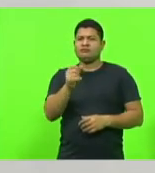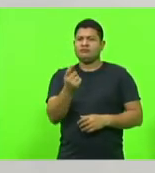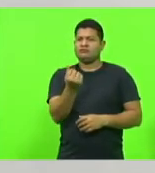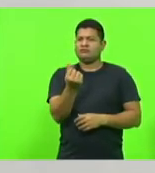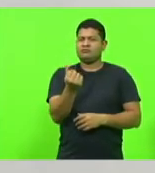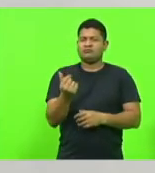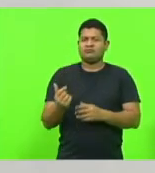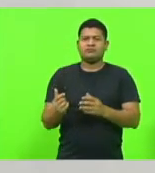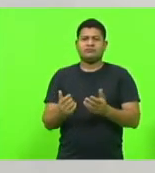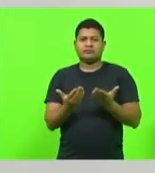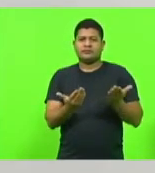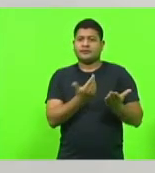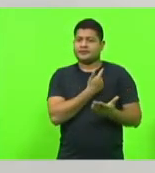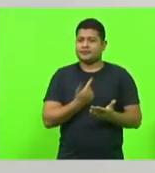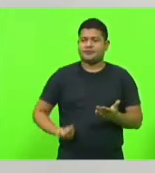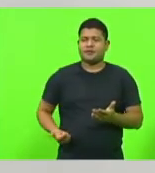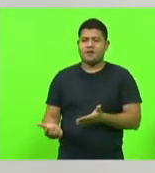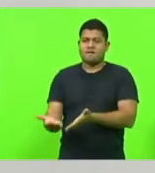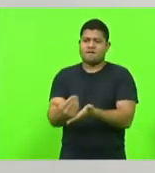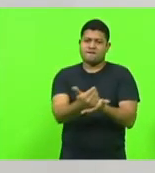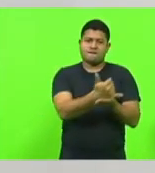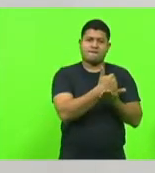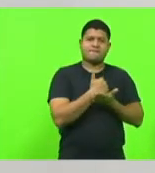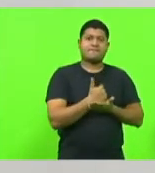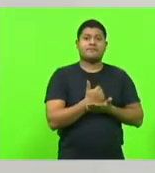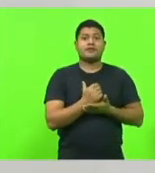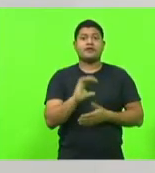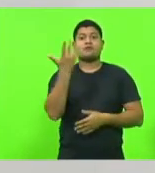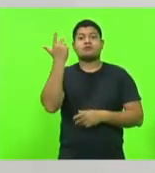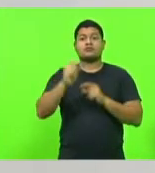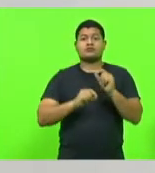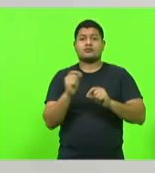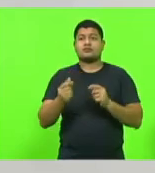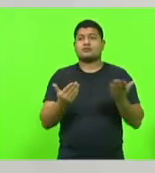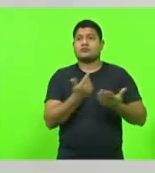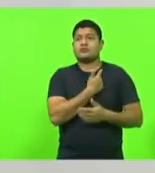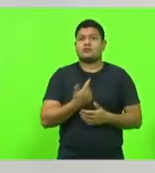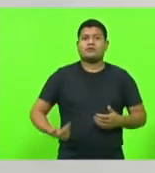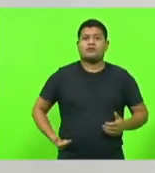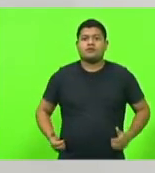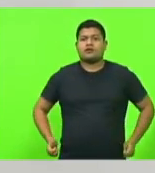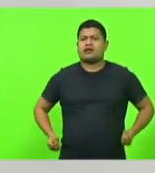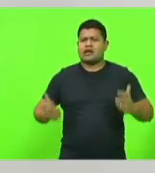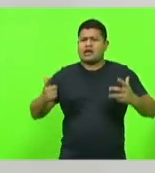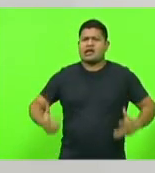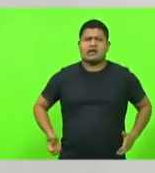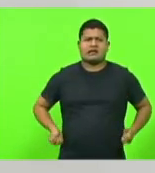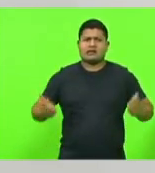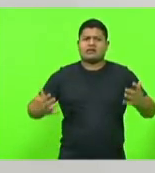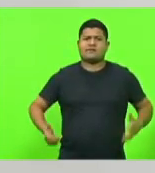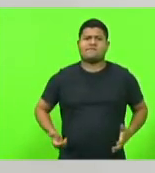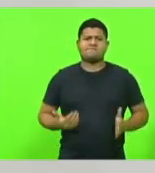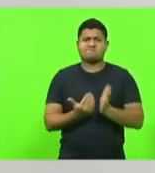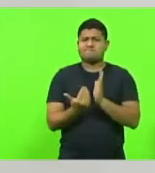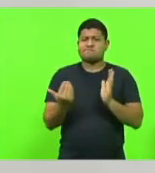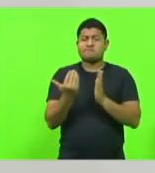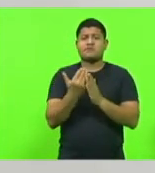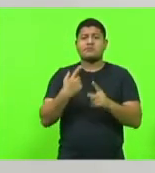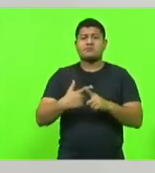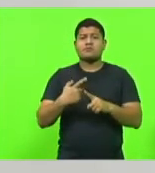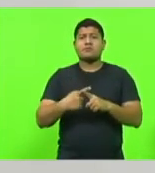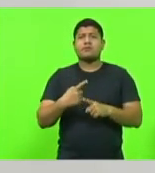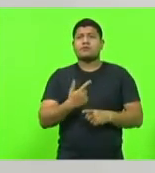os cofres do governo, o que vai acontecer é que o governo vai gastar esse dinheiro, porque o governo é